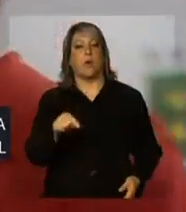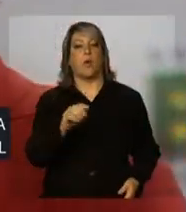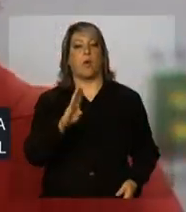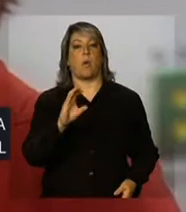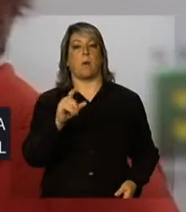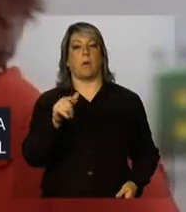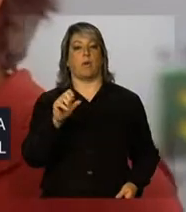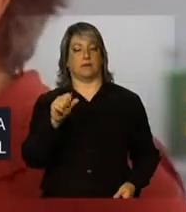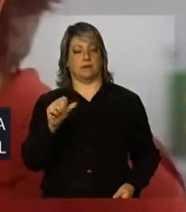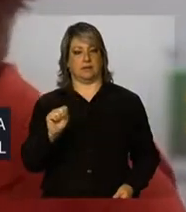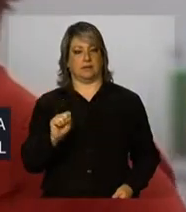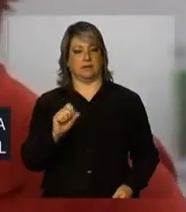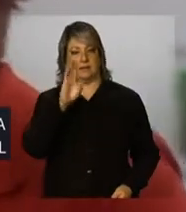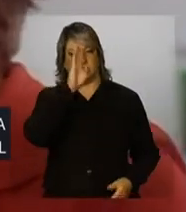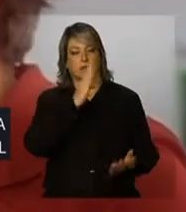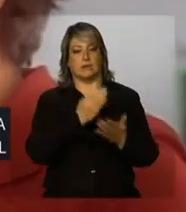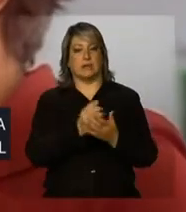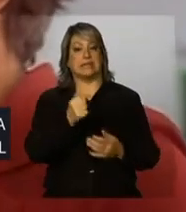75